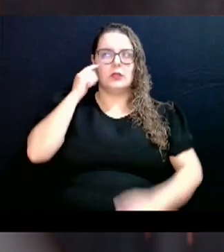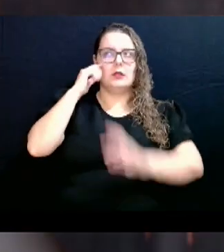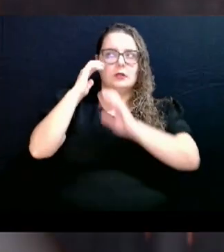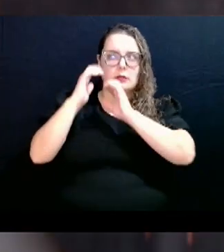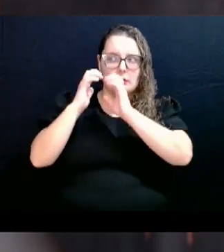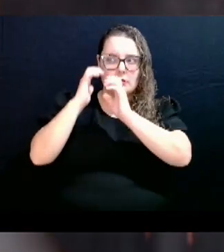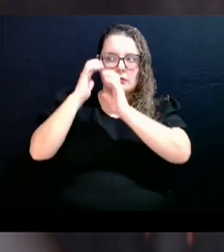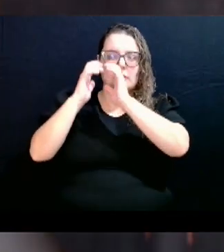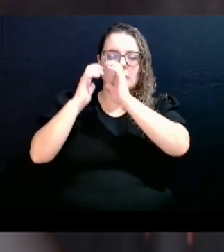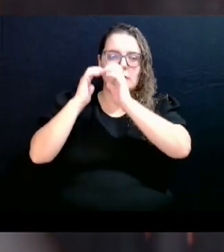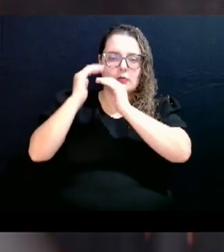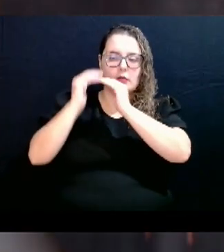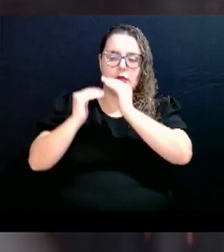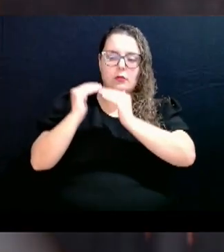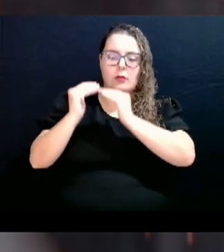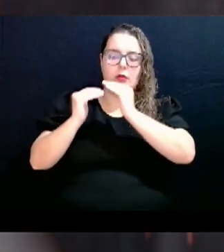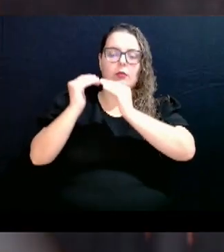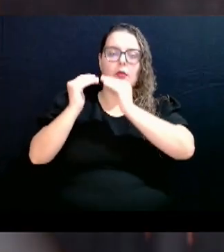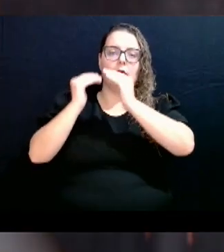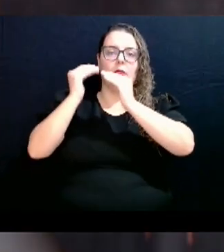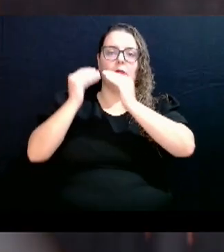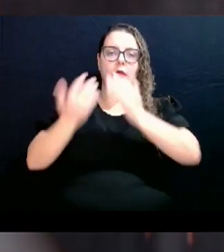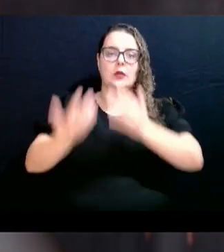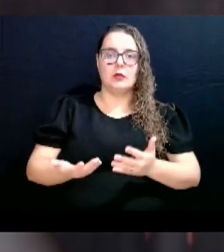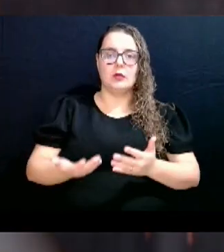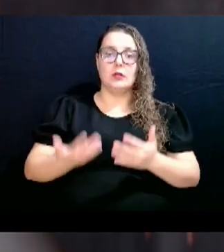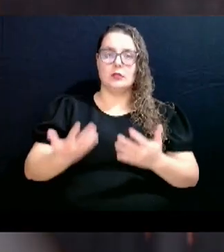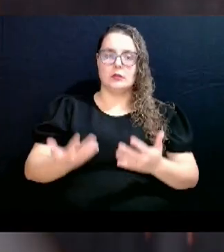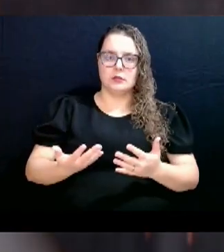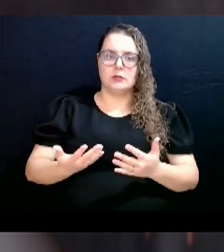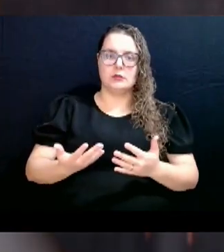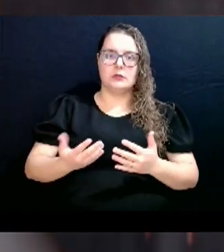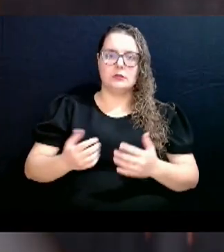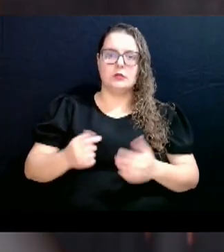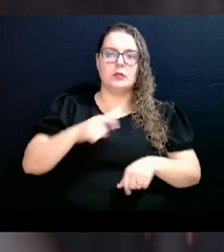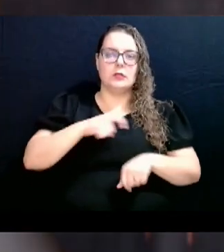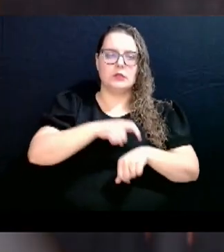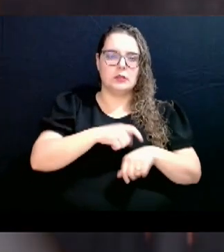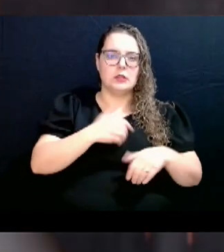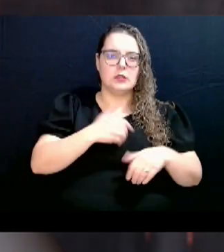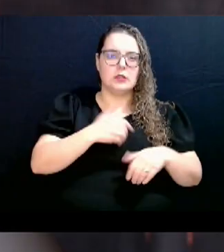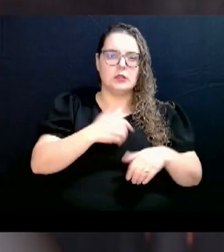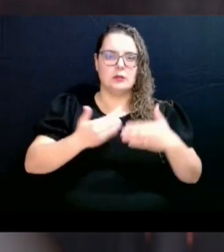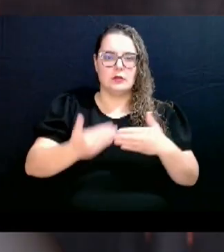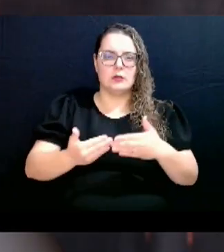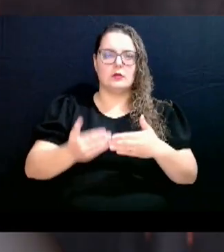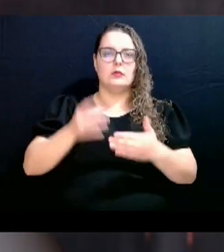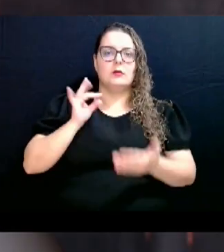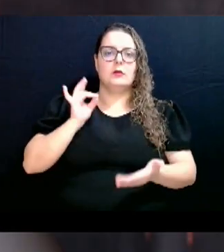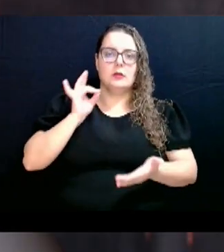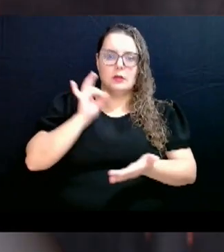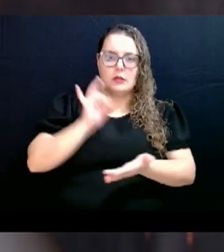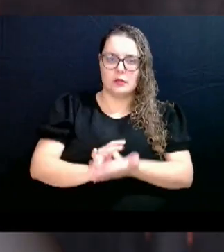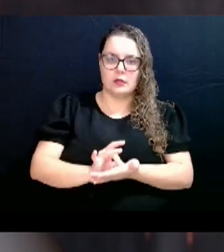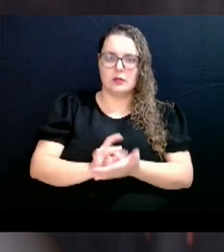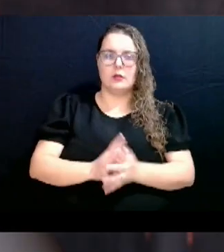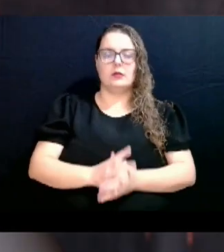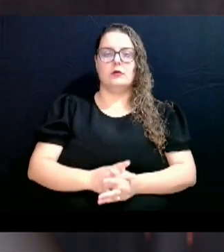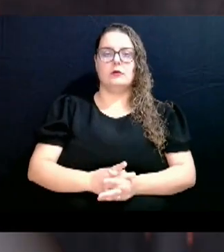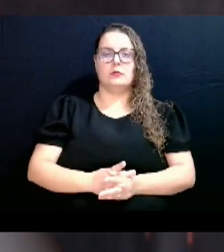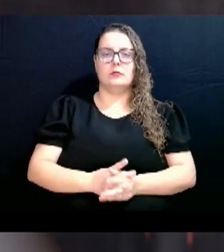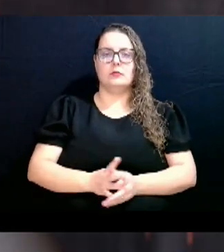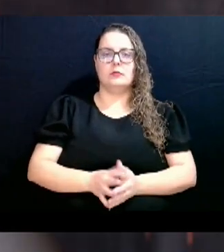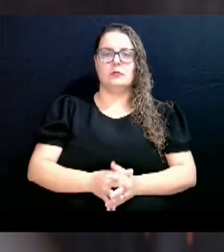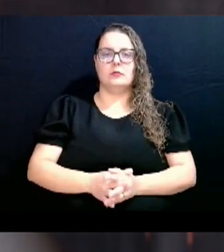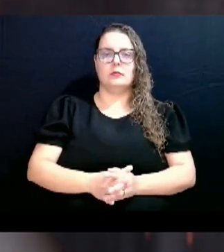construção, em desenvolvimento, então assim, vai um tempinho até que realmente, de fato, tenha